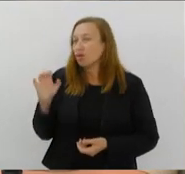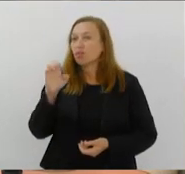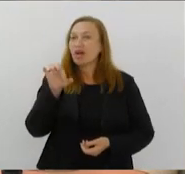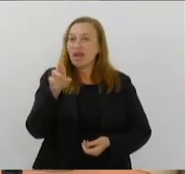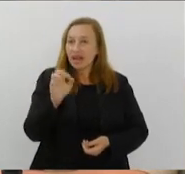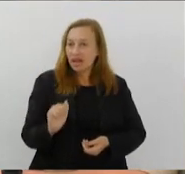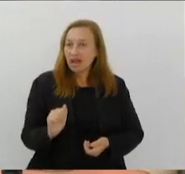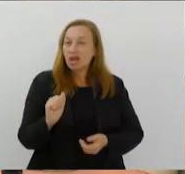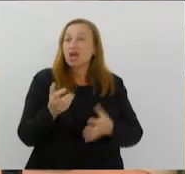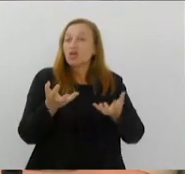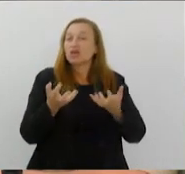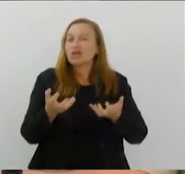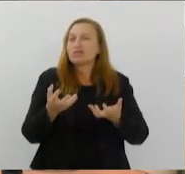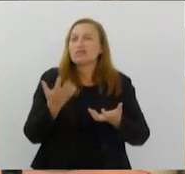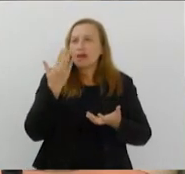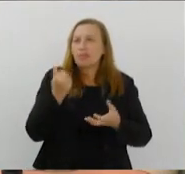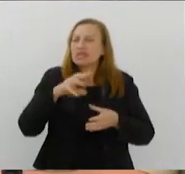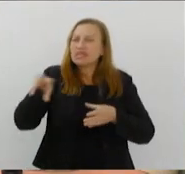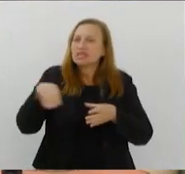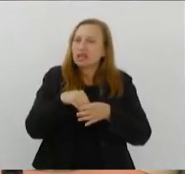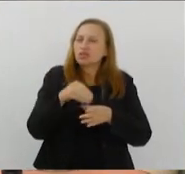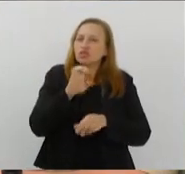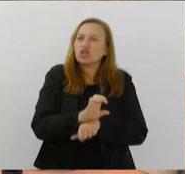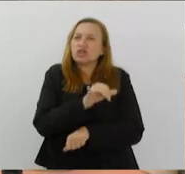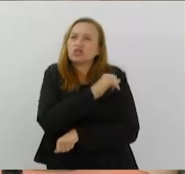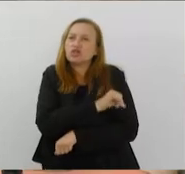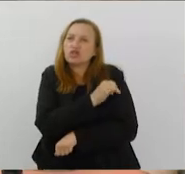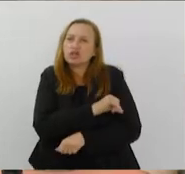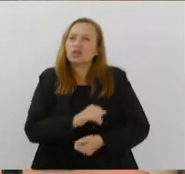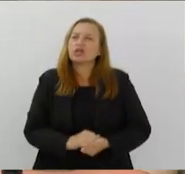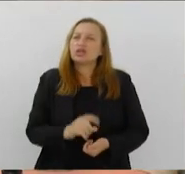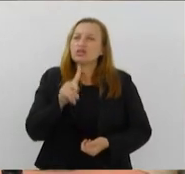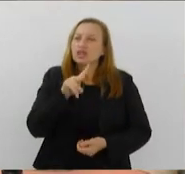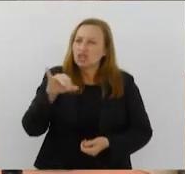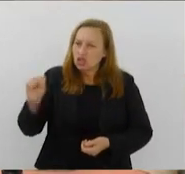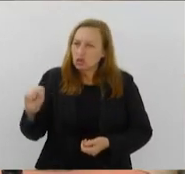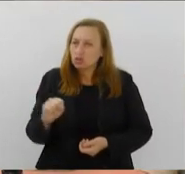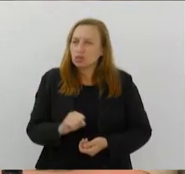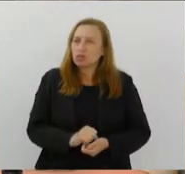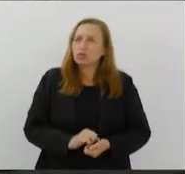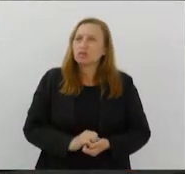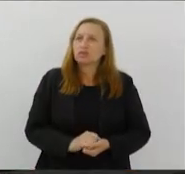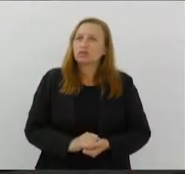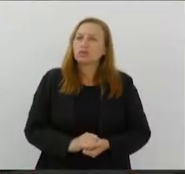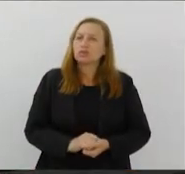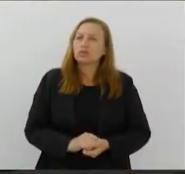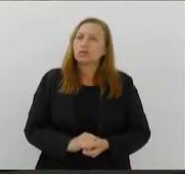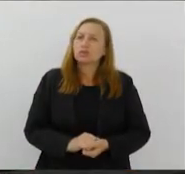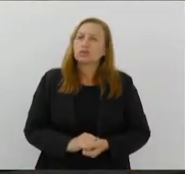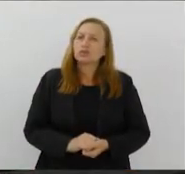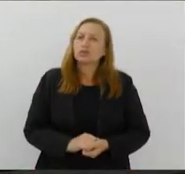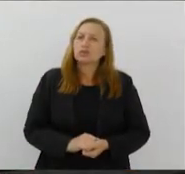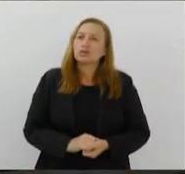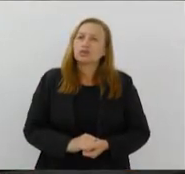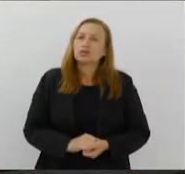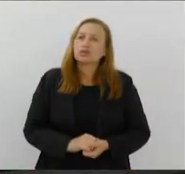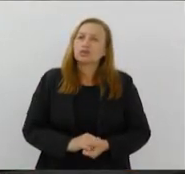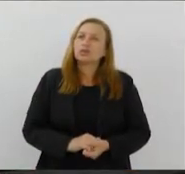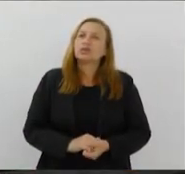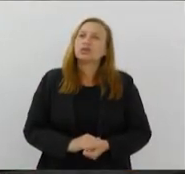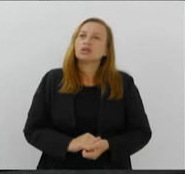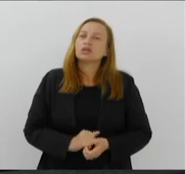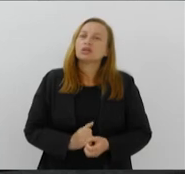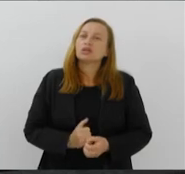se, dentro do estado do Rio de Janeiro, Vinícius, já que a Dani não está, há alguma